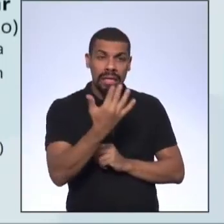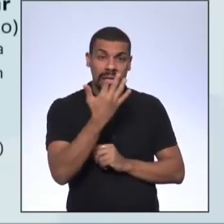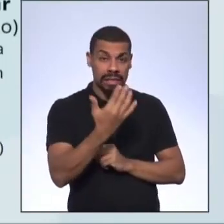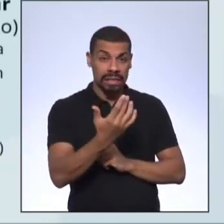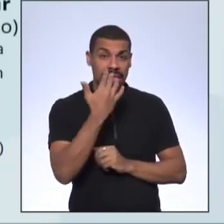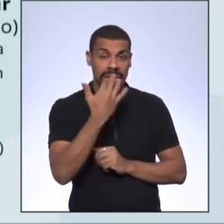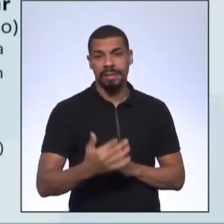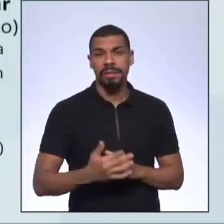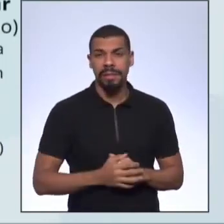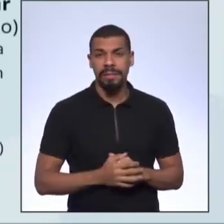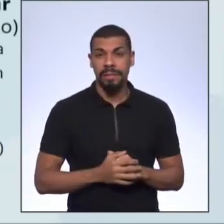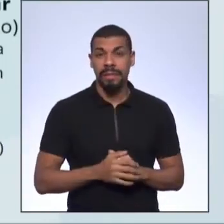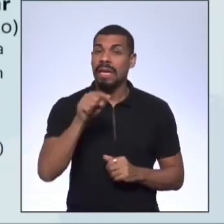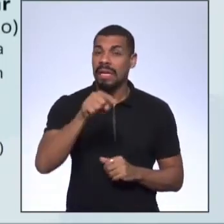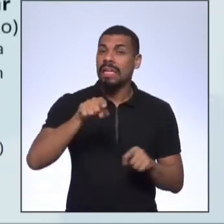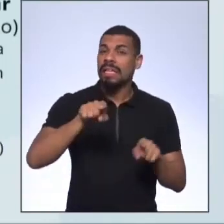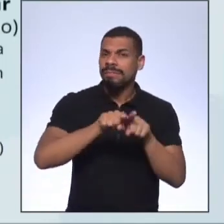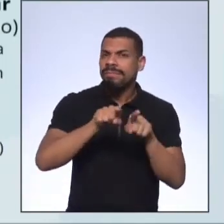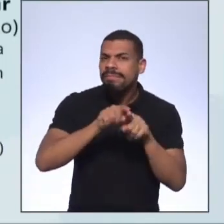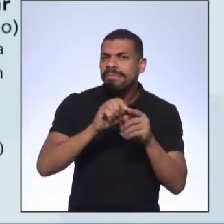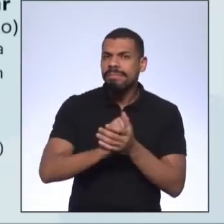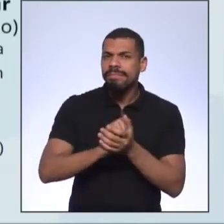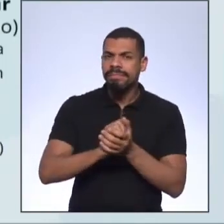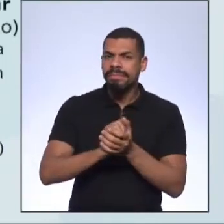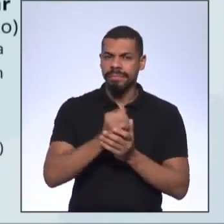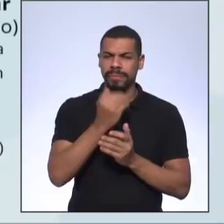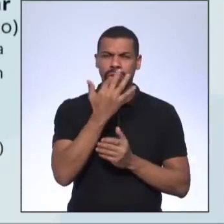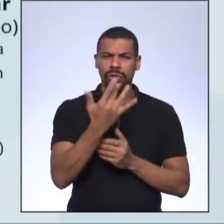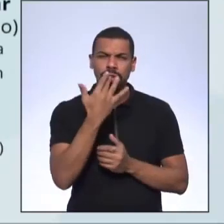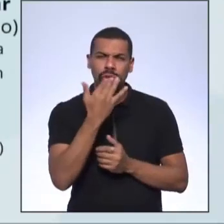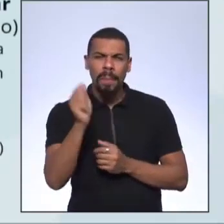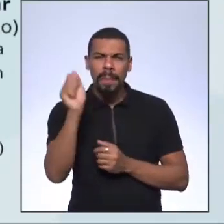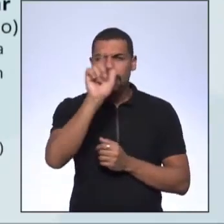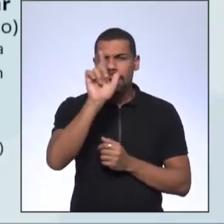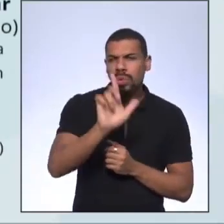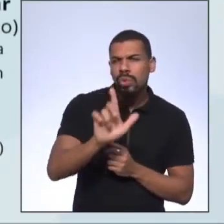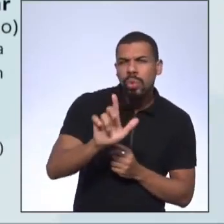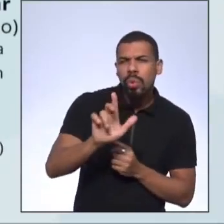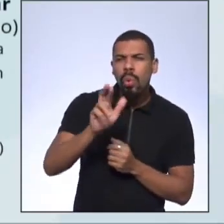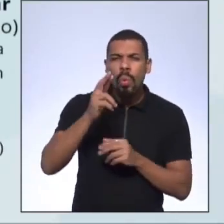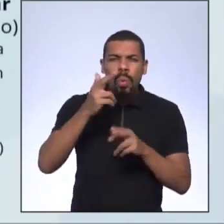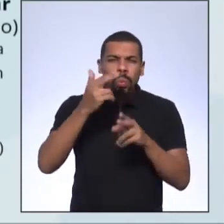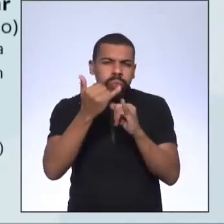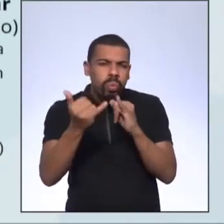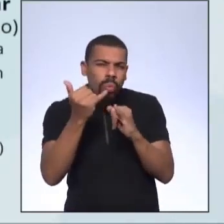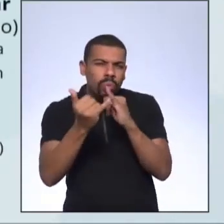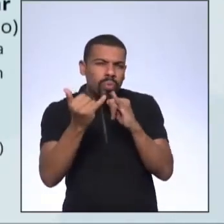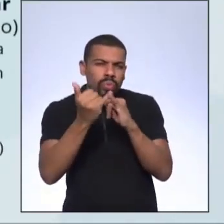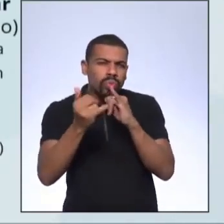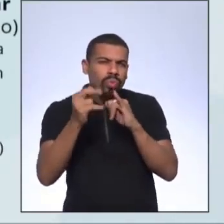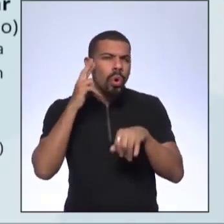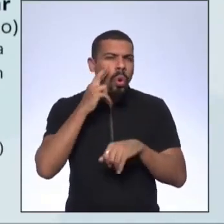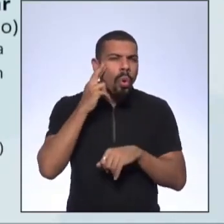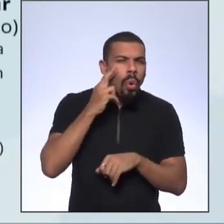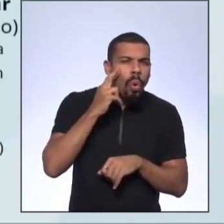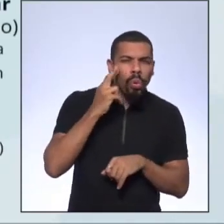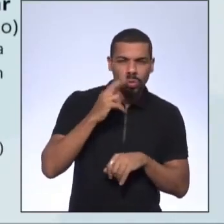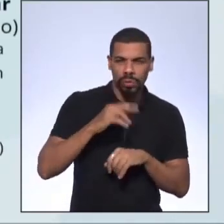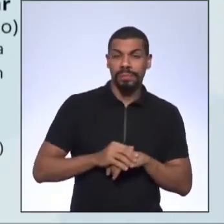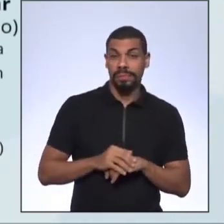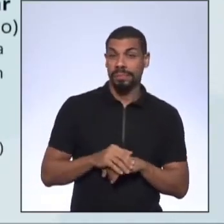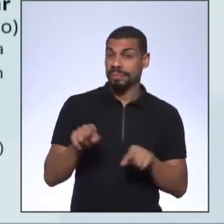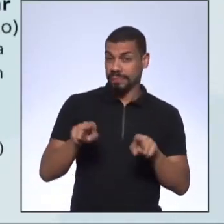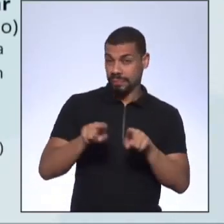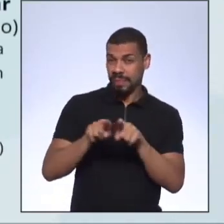aí tem essa coloração mais azulada, meio roxa. E aí, quando essa parede celular ela não tem uma